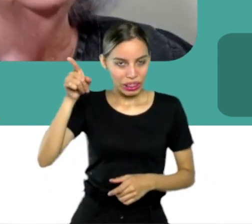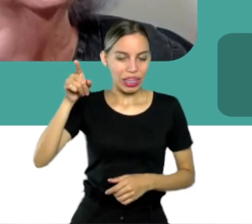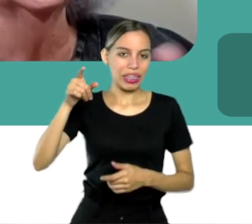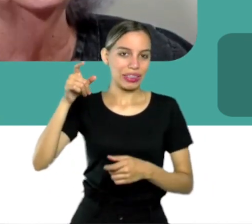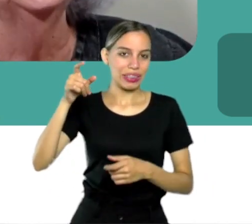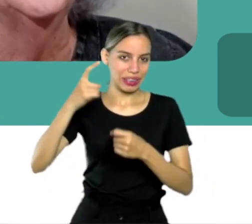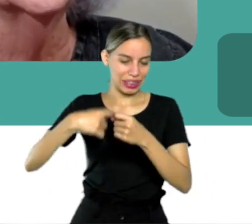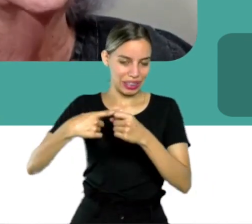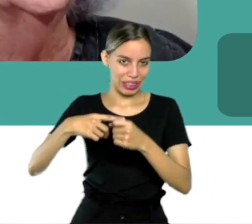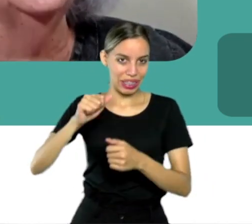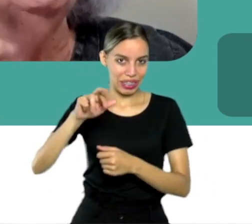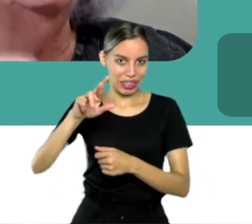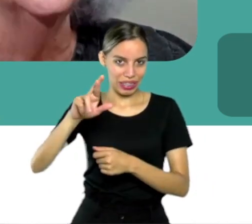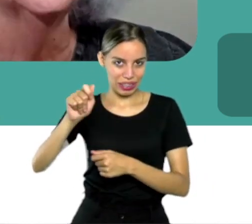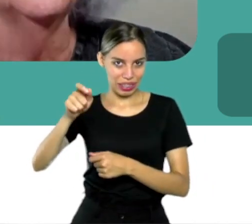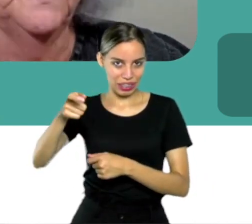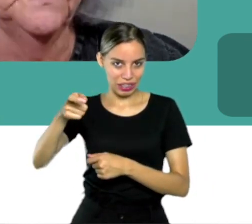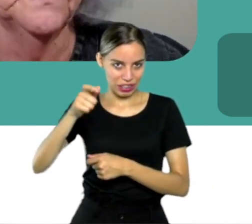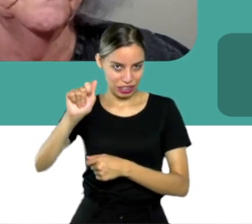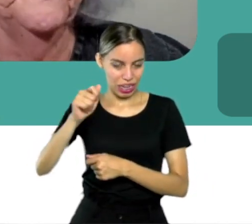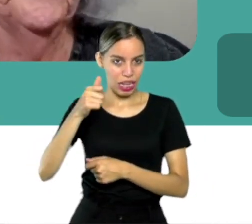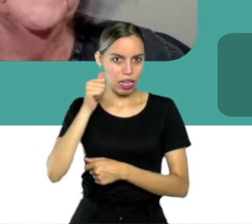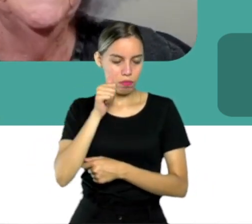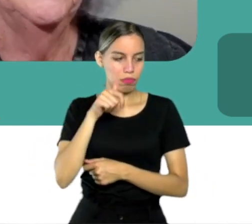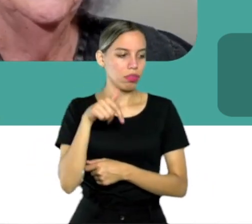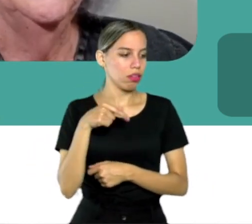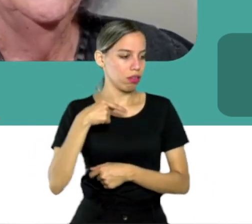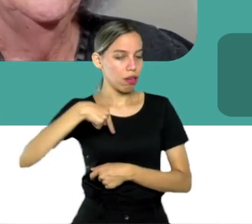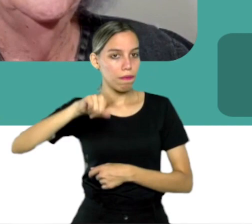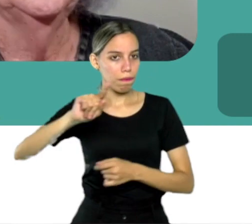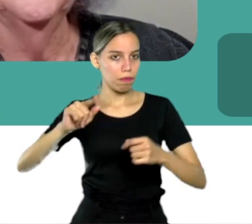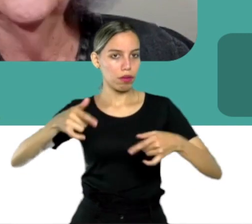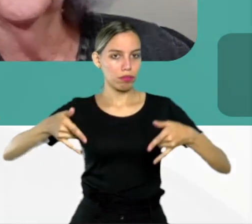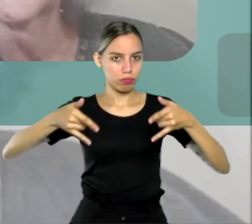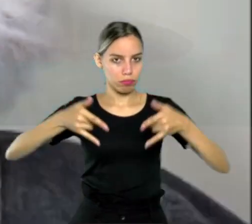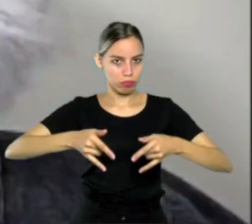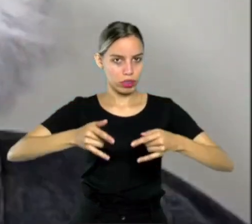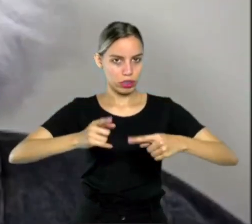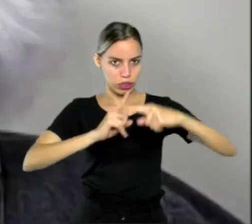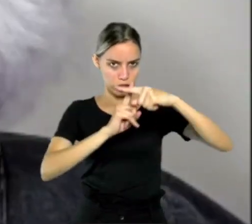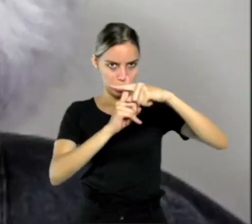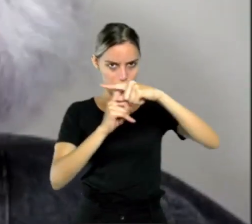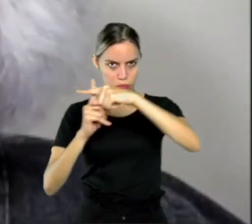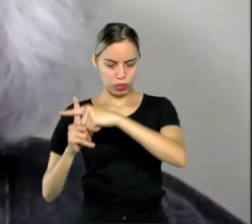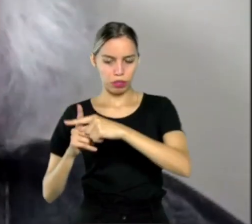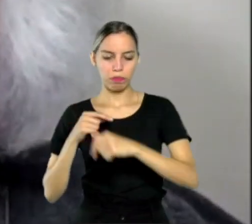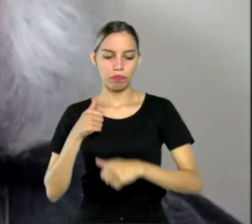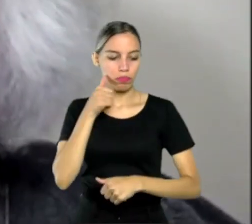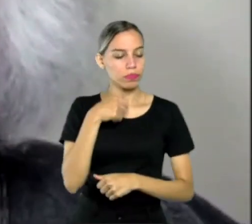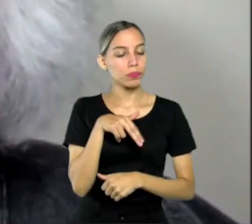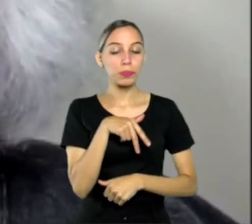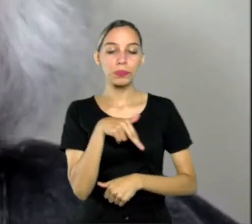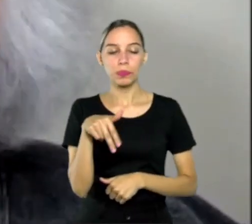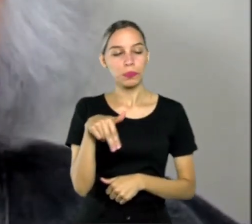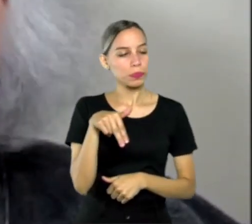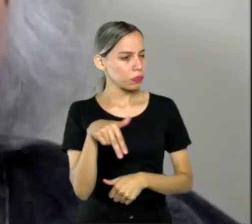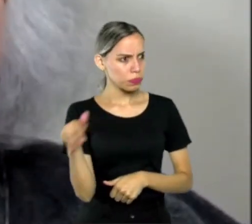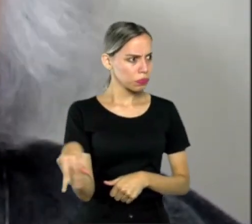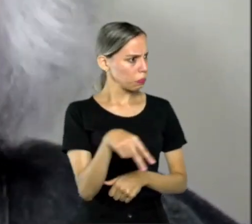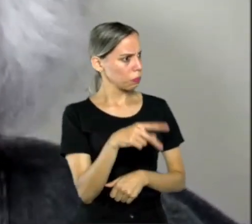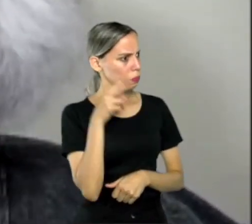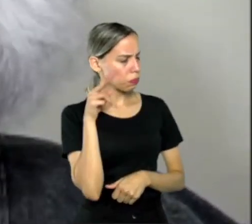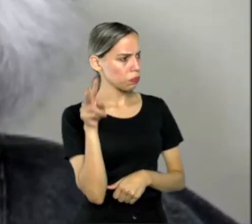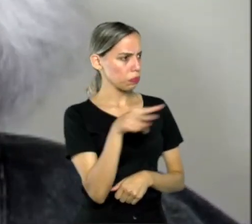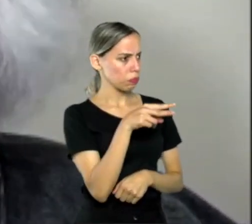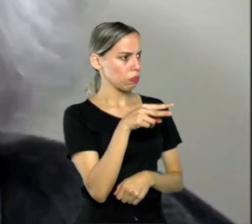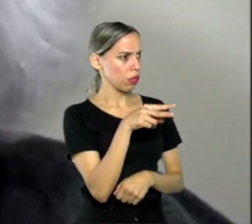eu produzia um texto assim, no impulso mesmo. Tanto que se a gente for fazer alguma coisa com esse livro, eu vou ter